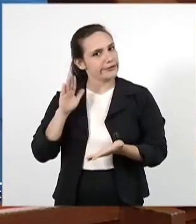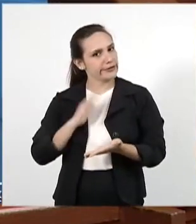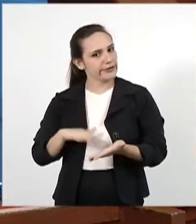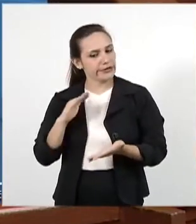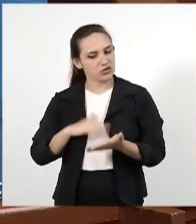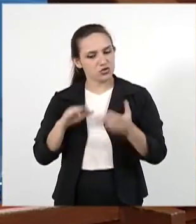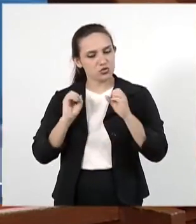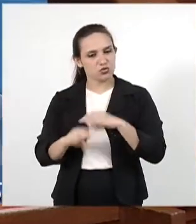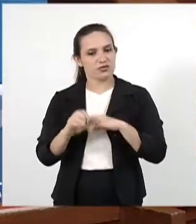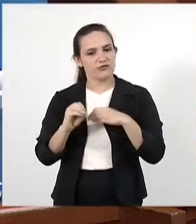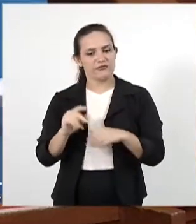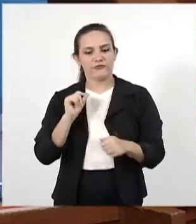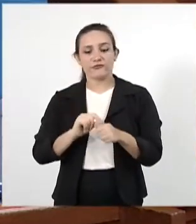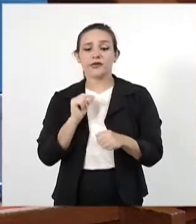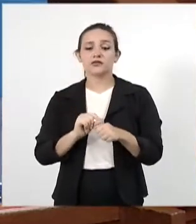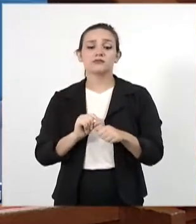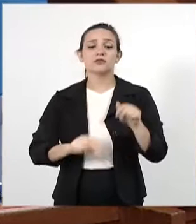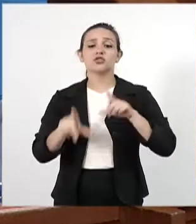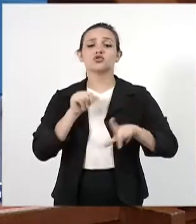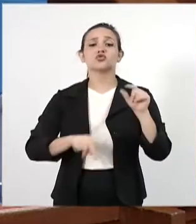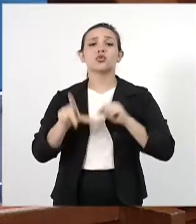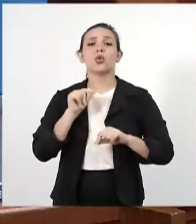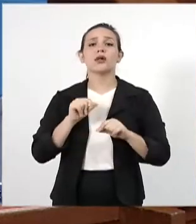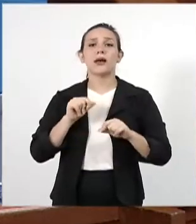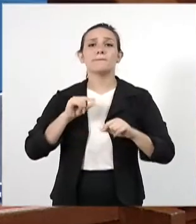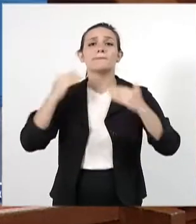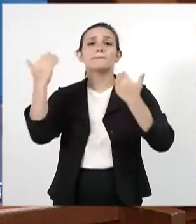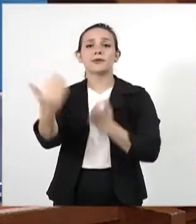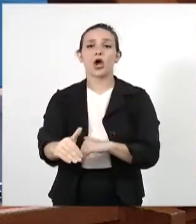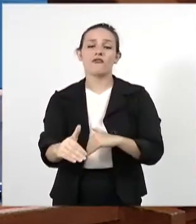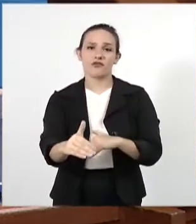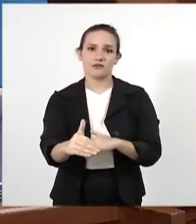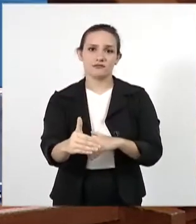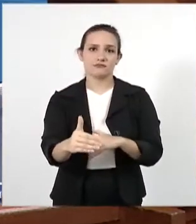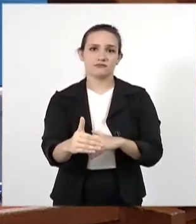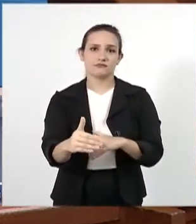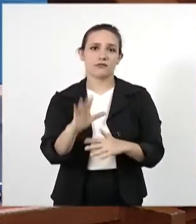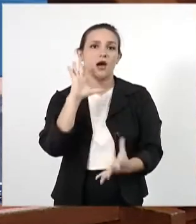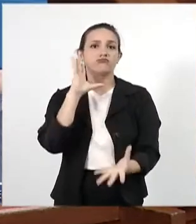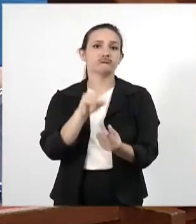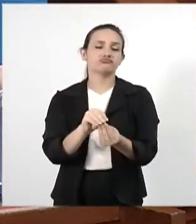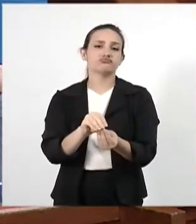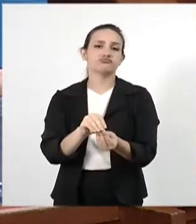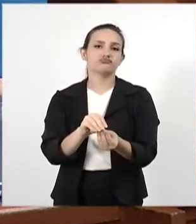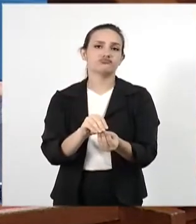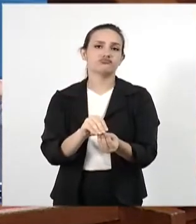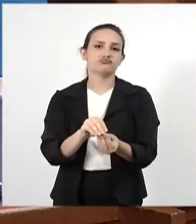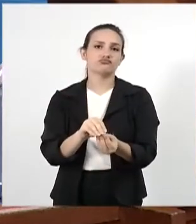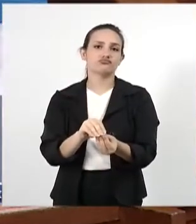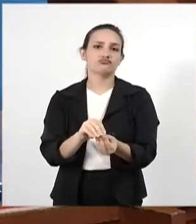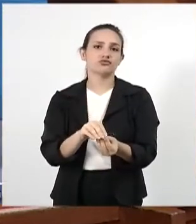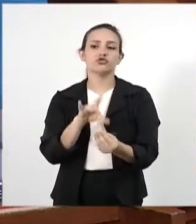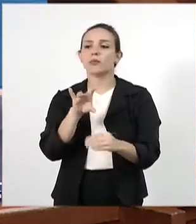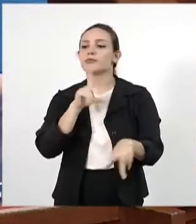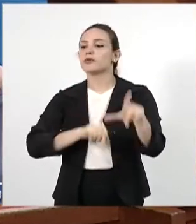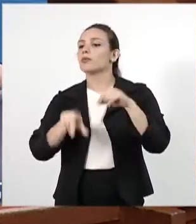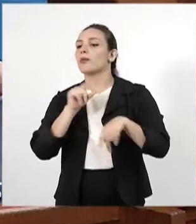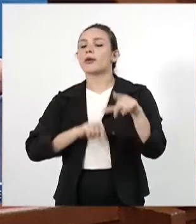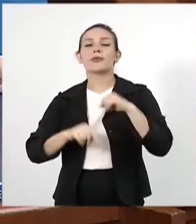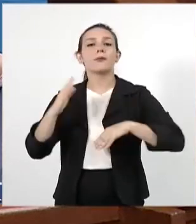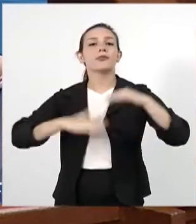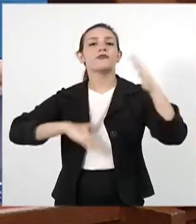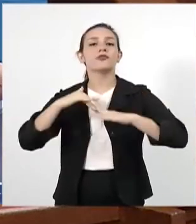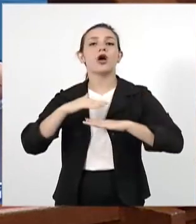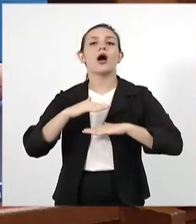ela realizou um processo seletivo, simplificado, para a constituição do banco de reserva